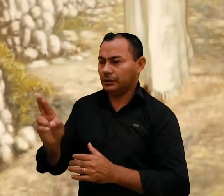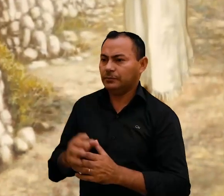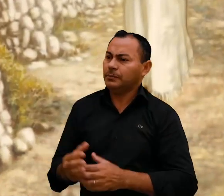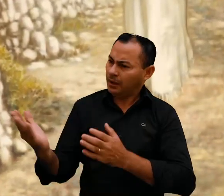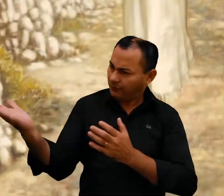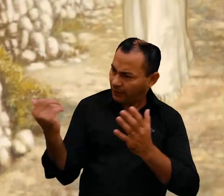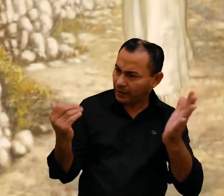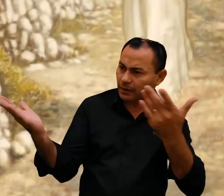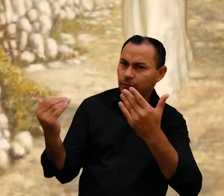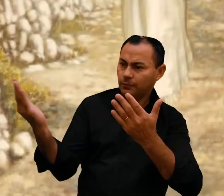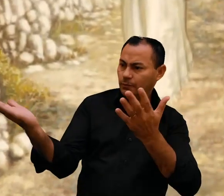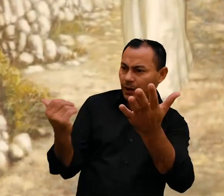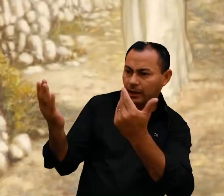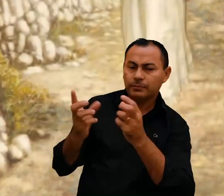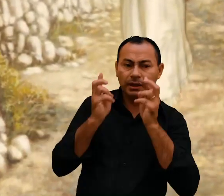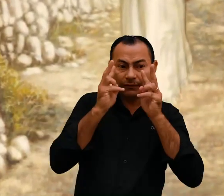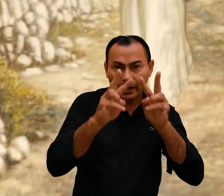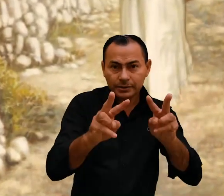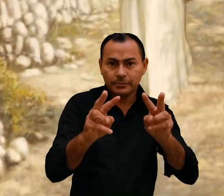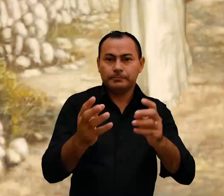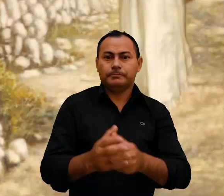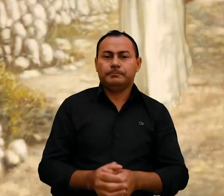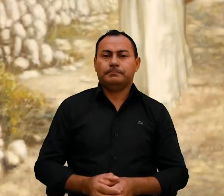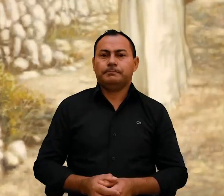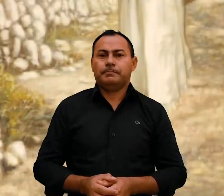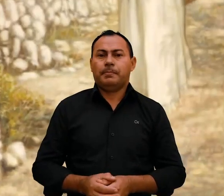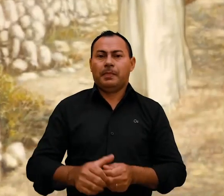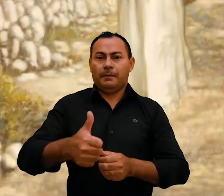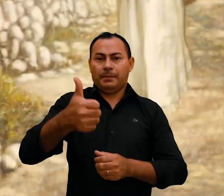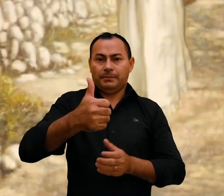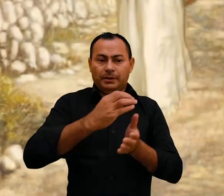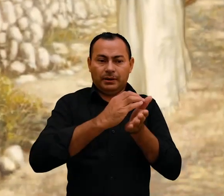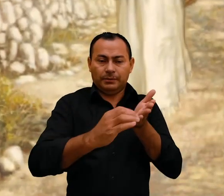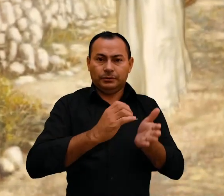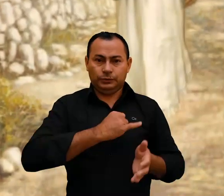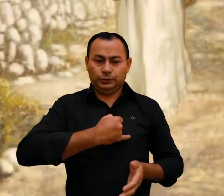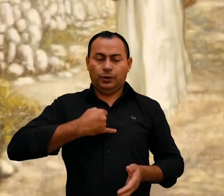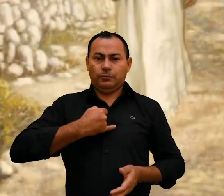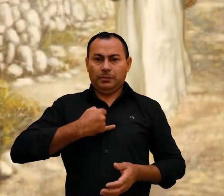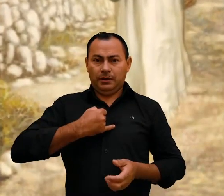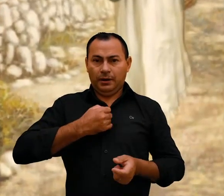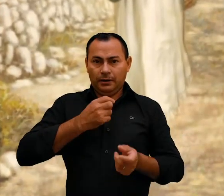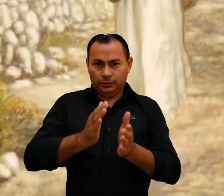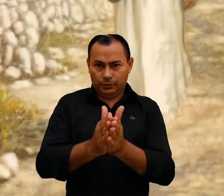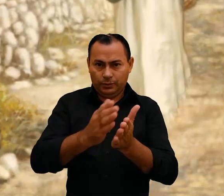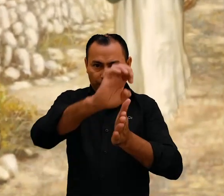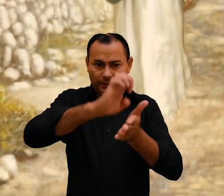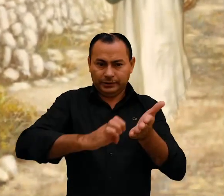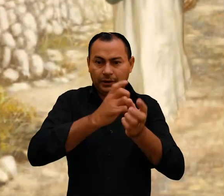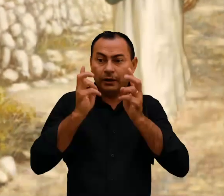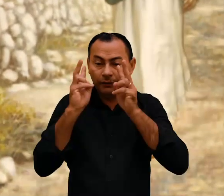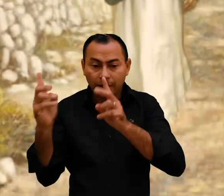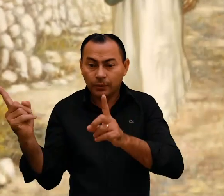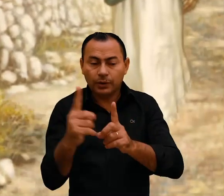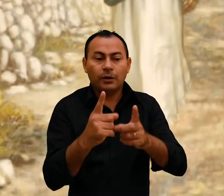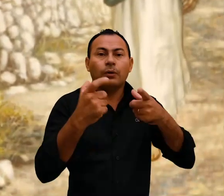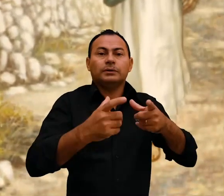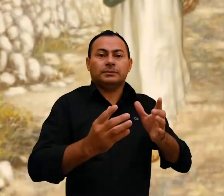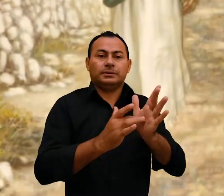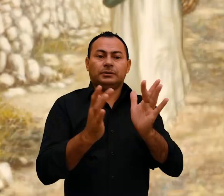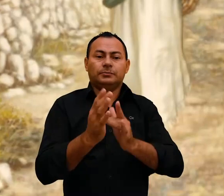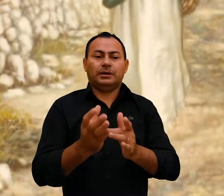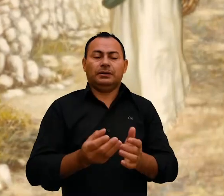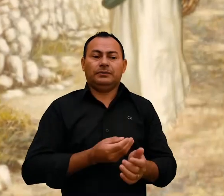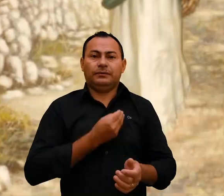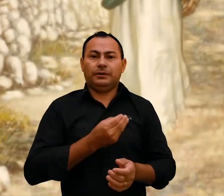Jesus respondeu venham venham e Vejam o primeiro Capítulo de João conta que quando eles foram me viram